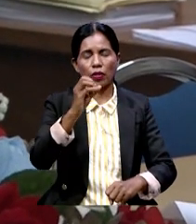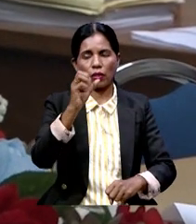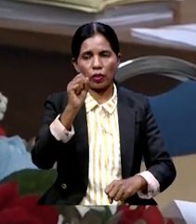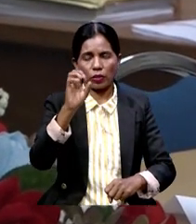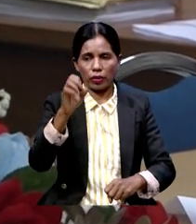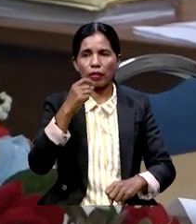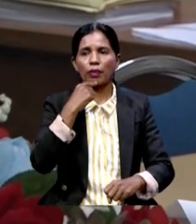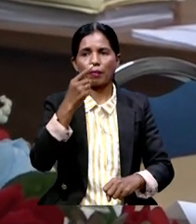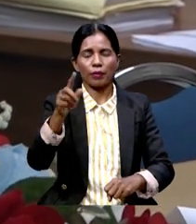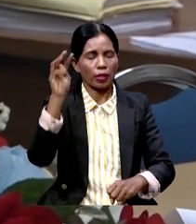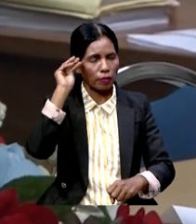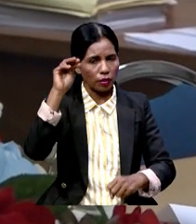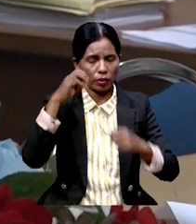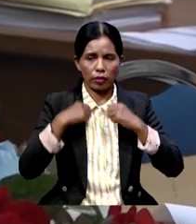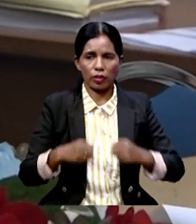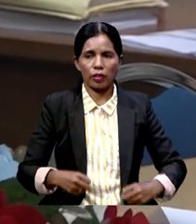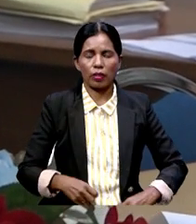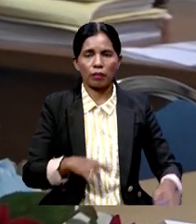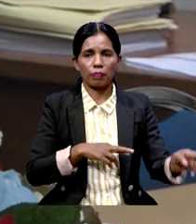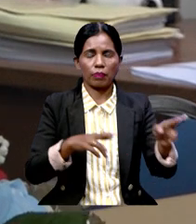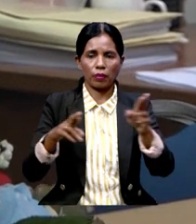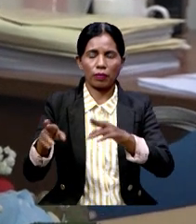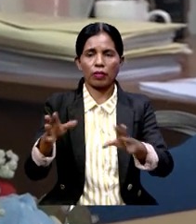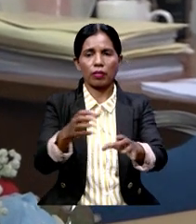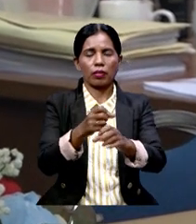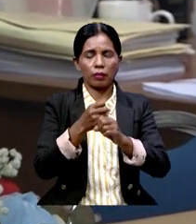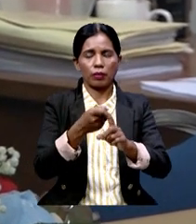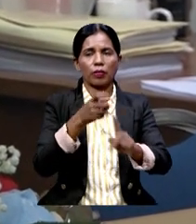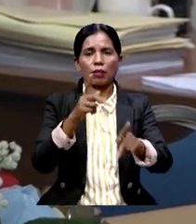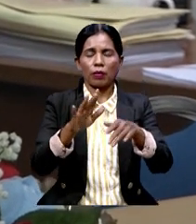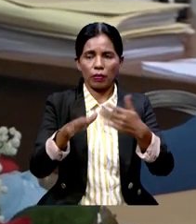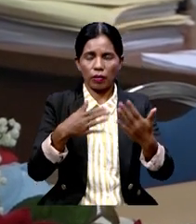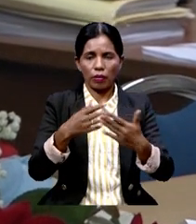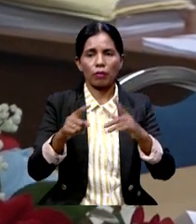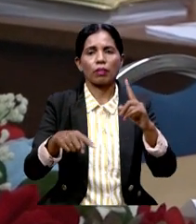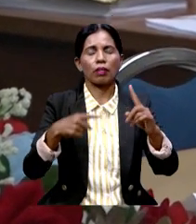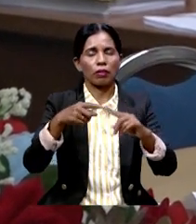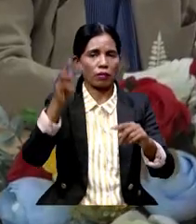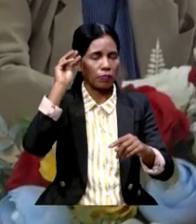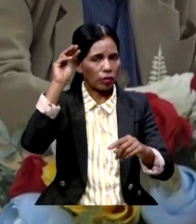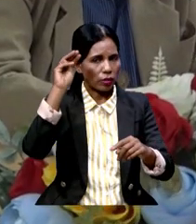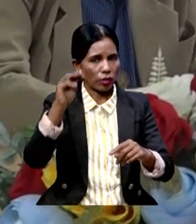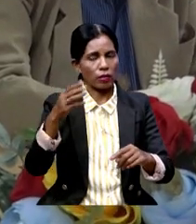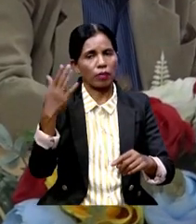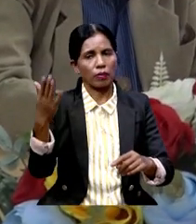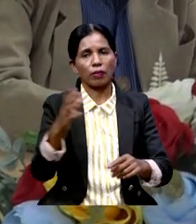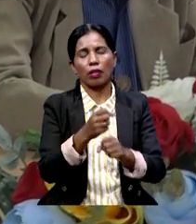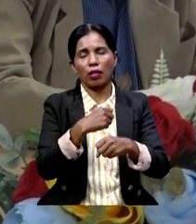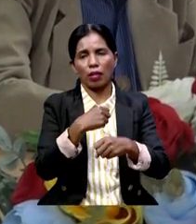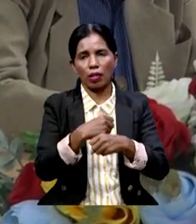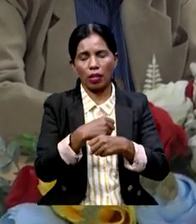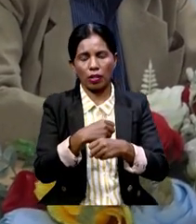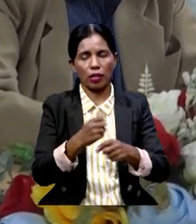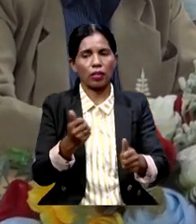HTT, Ministério Saúde, pronto sim petição russa comunidade, o Anhira Ministério refere, halo boa truma